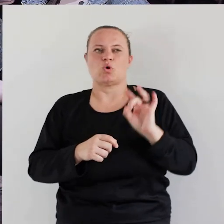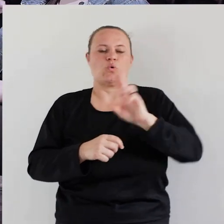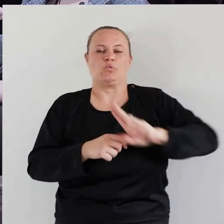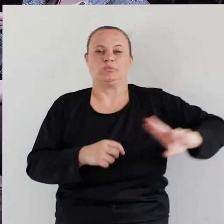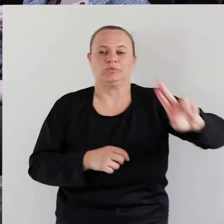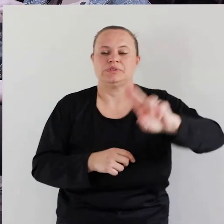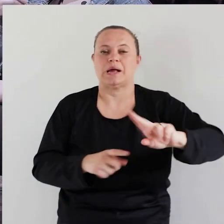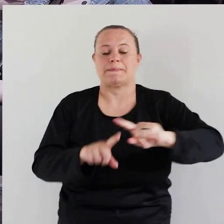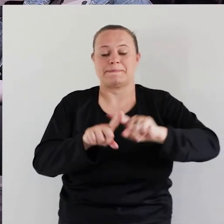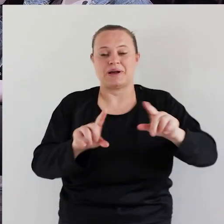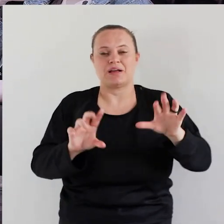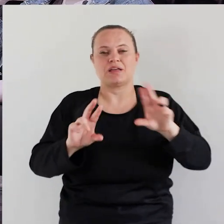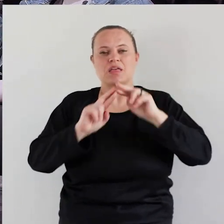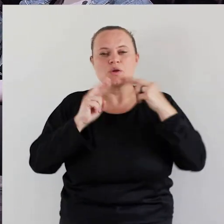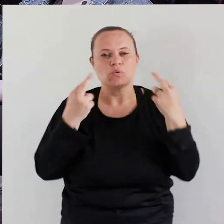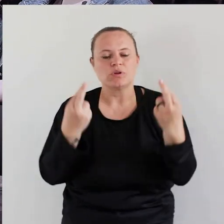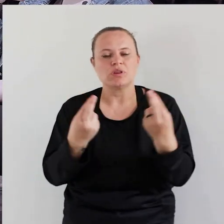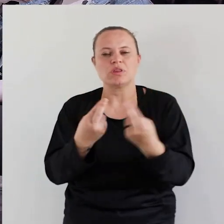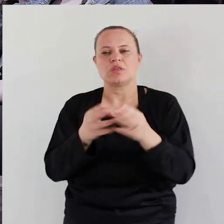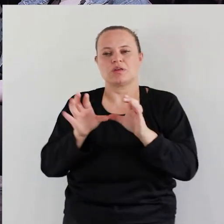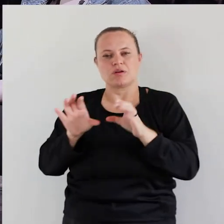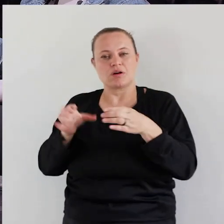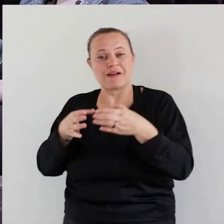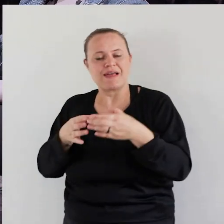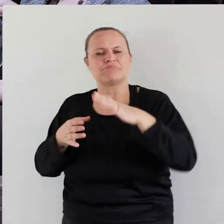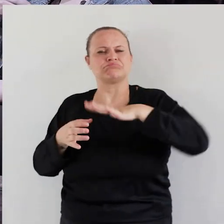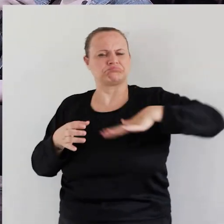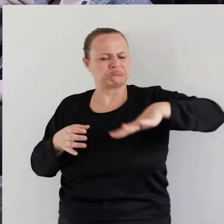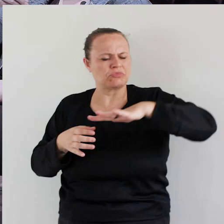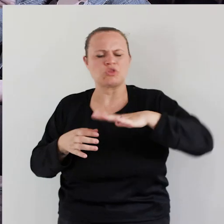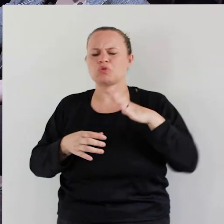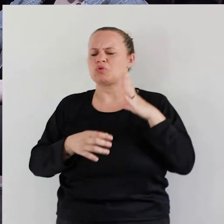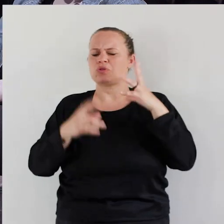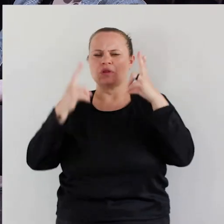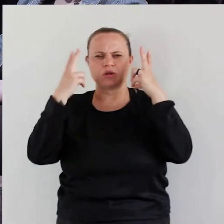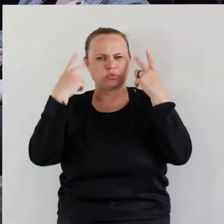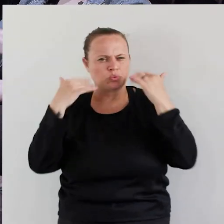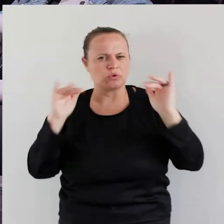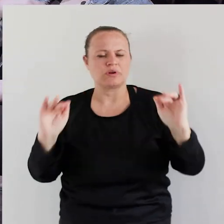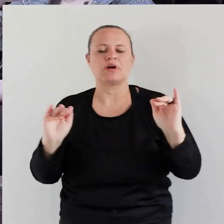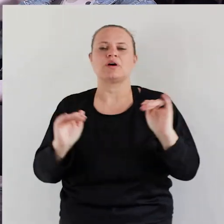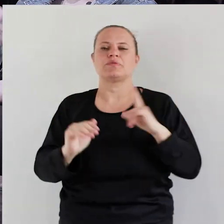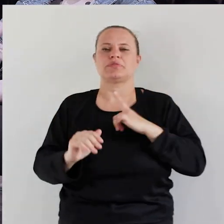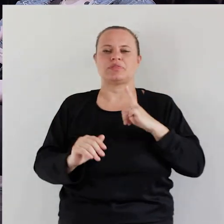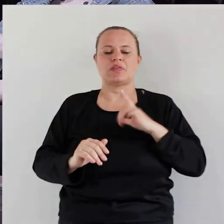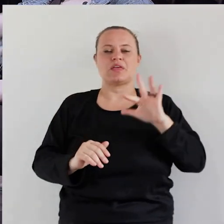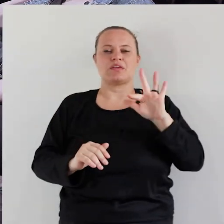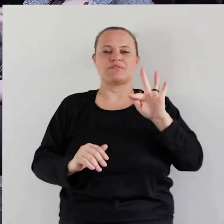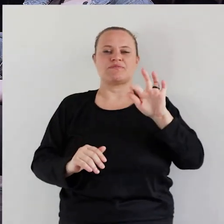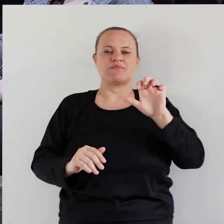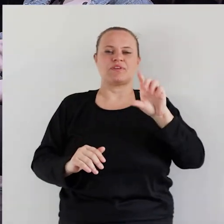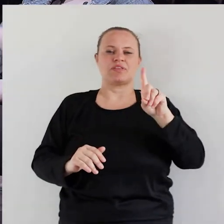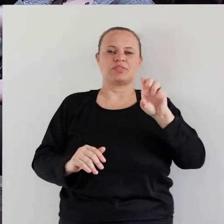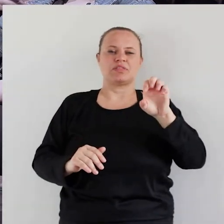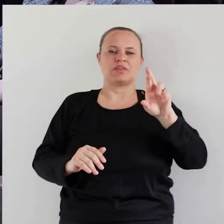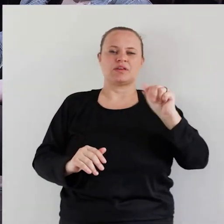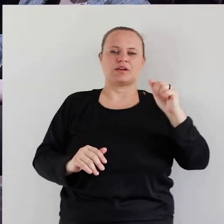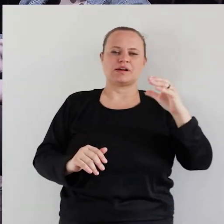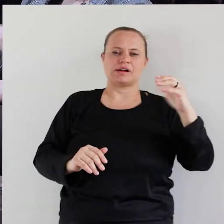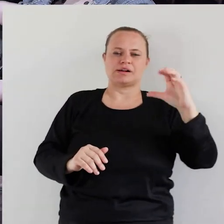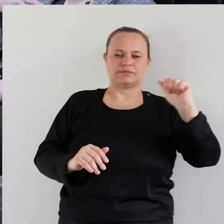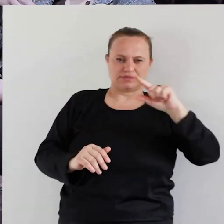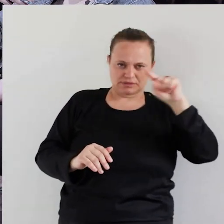que a gente faz, e aí às vezes é desde não só uma ocupação, mas as reuniões coletivas, o que na nossa área é muito comum, né? As